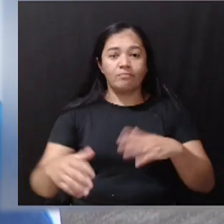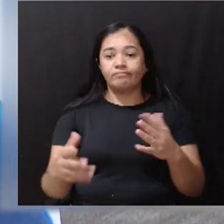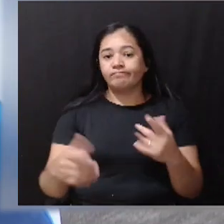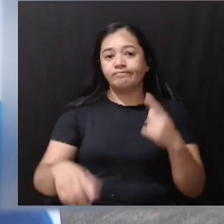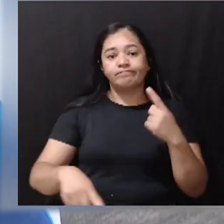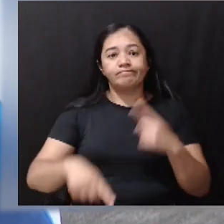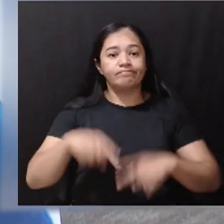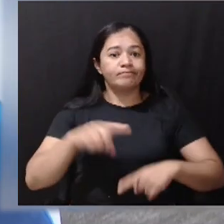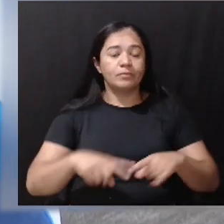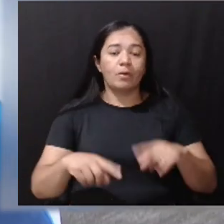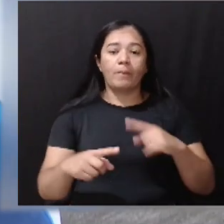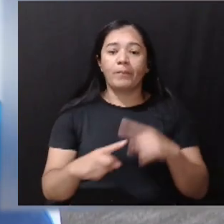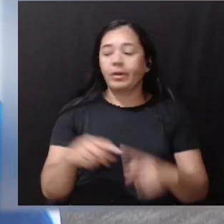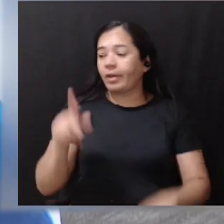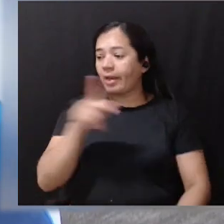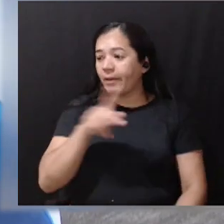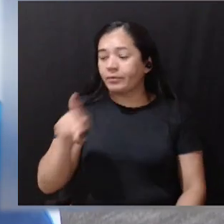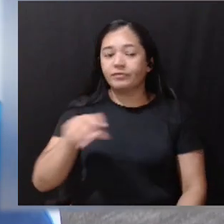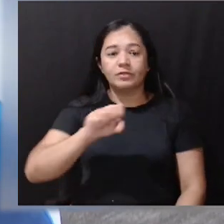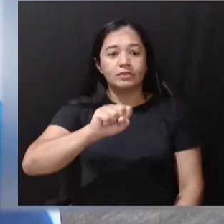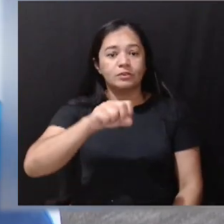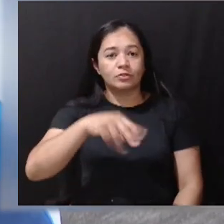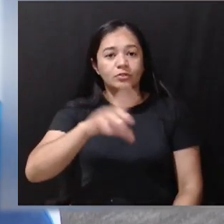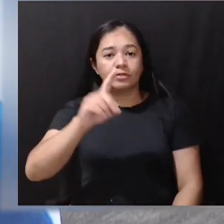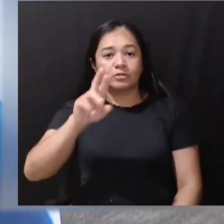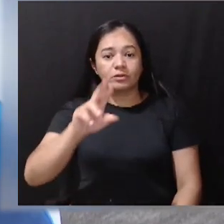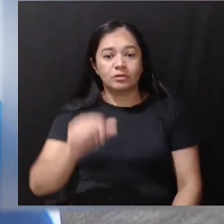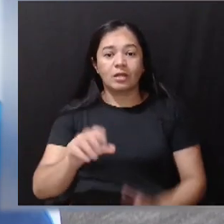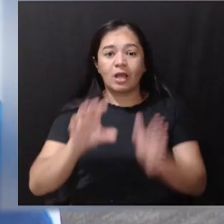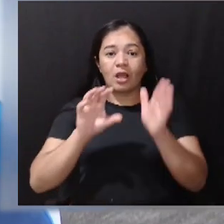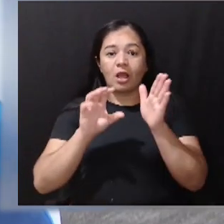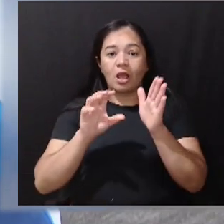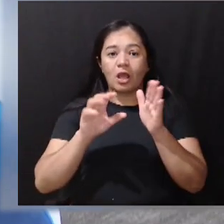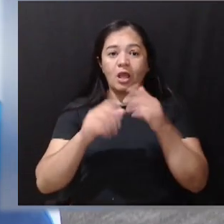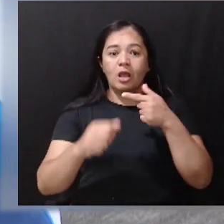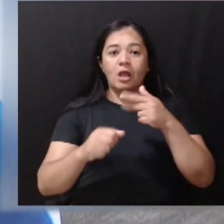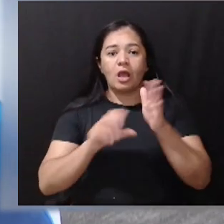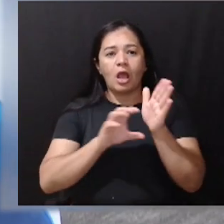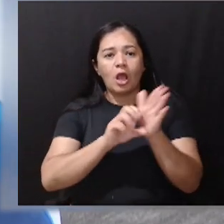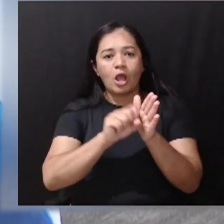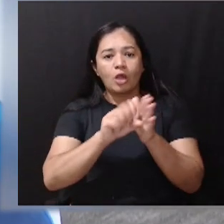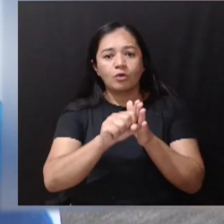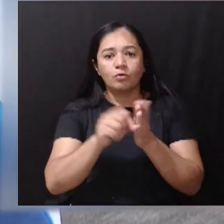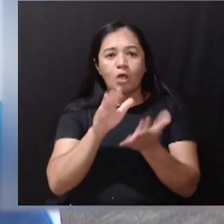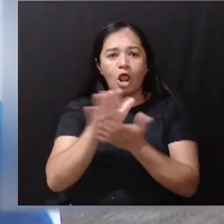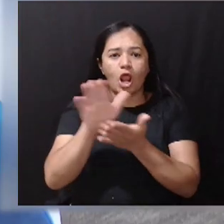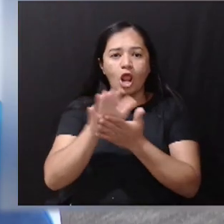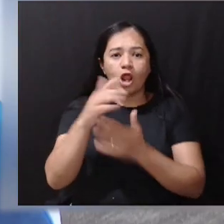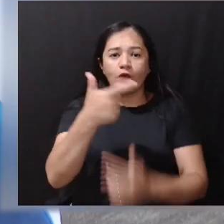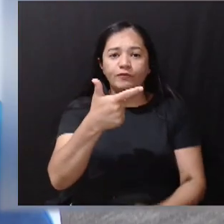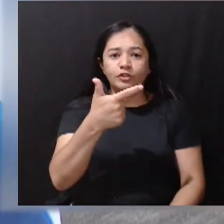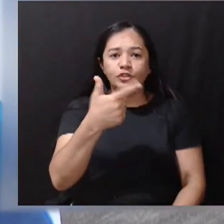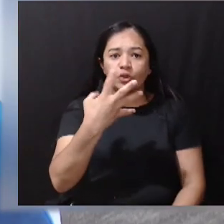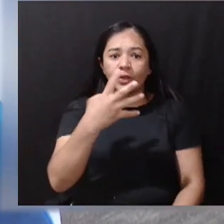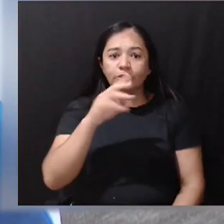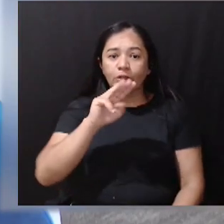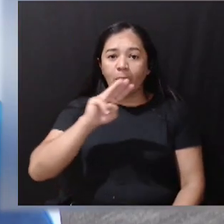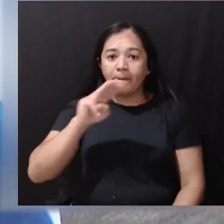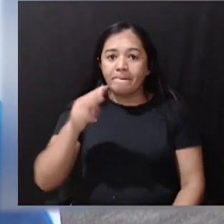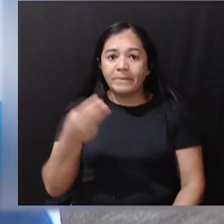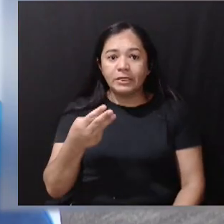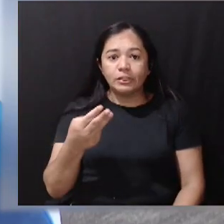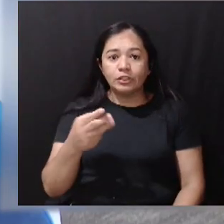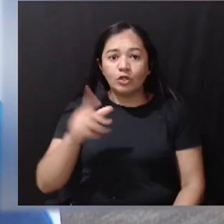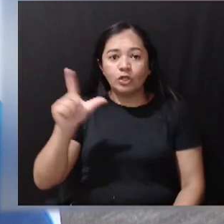que só a Google no ano passado, em 2024, gastou 24 milhões de água limpa,